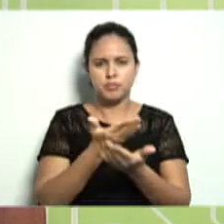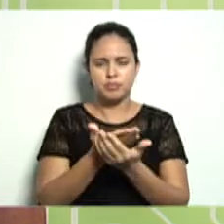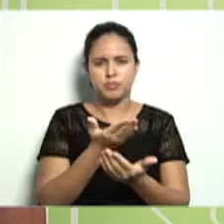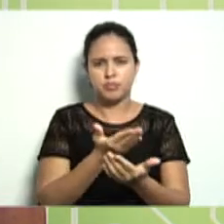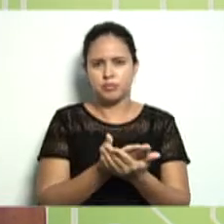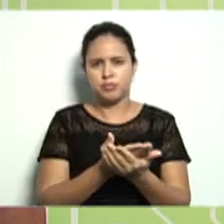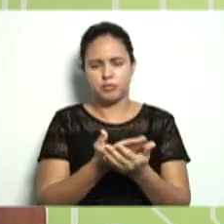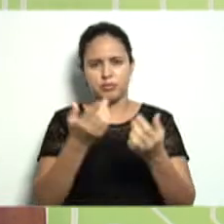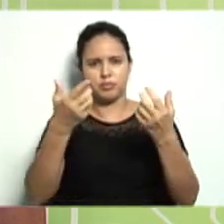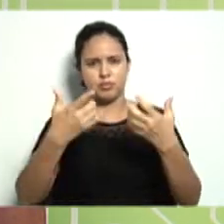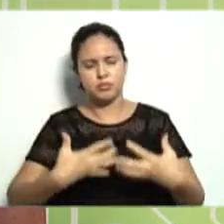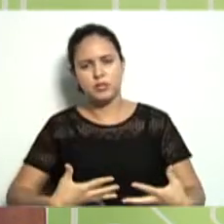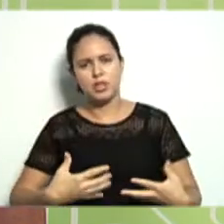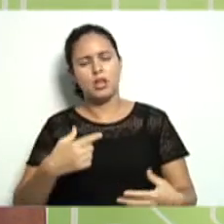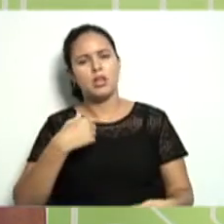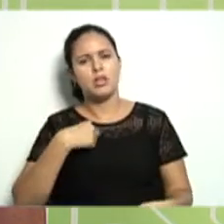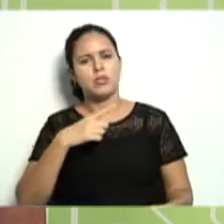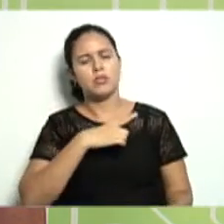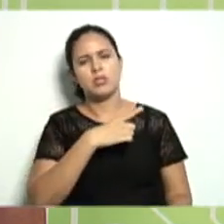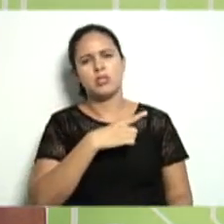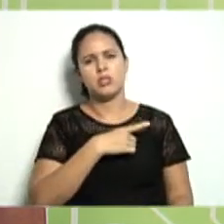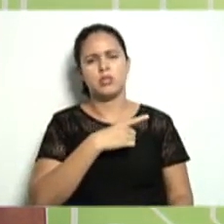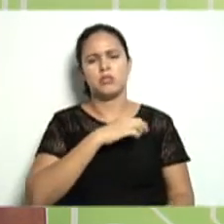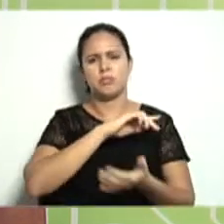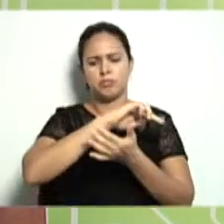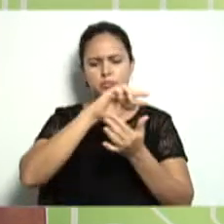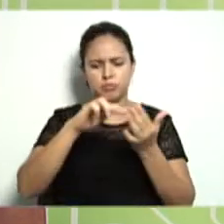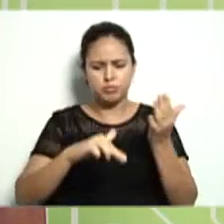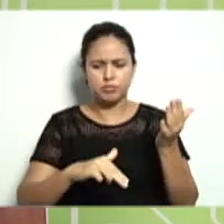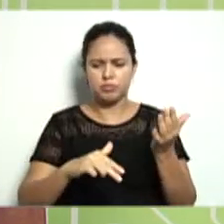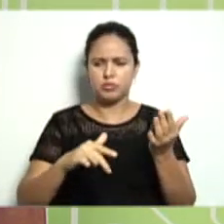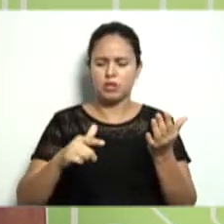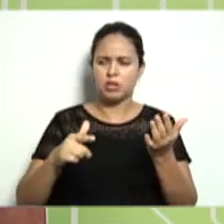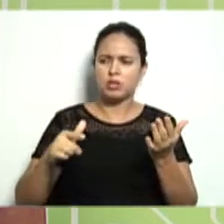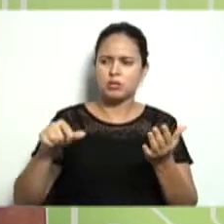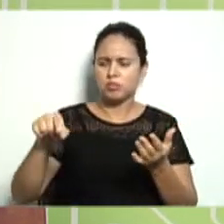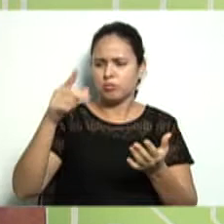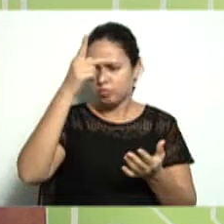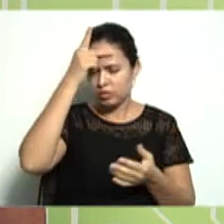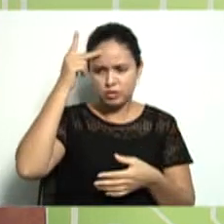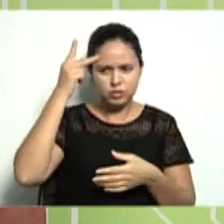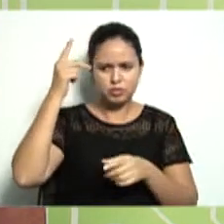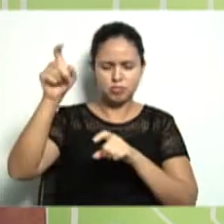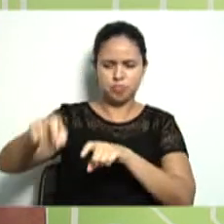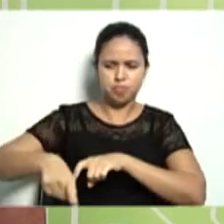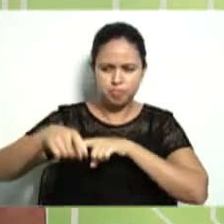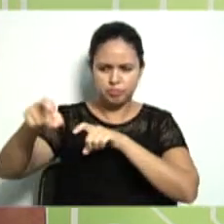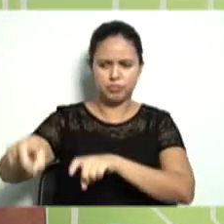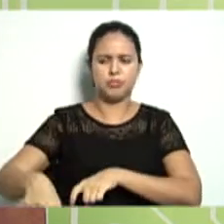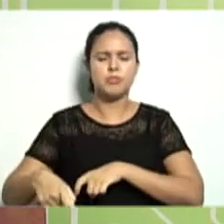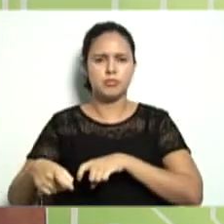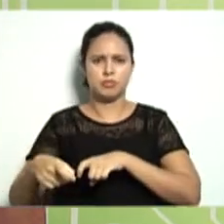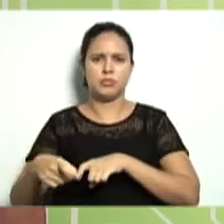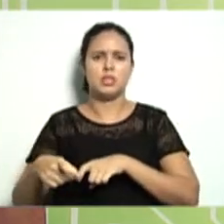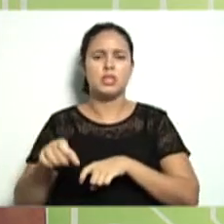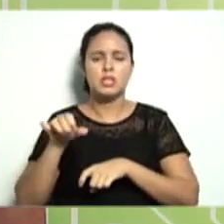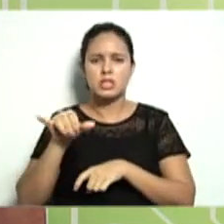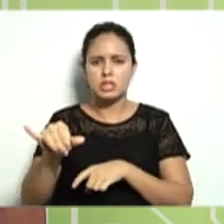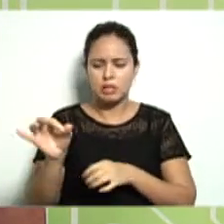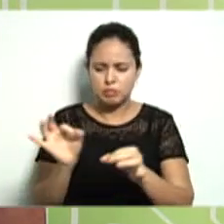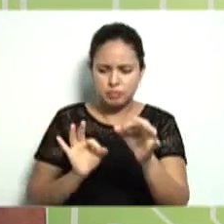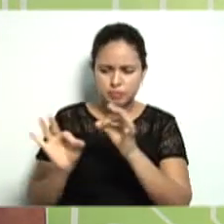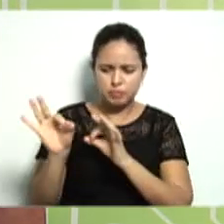gente falou, eu tenho vários produtores ali, e quer queira, quer não, se a gente não está